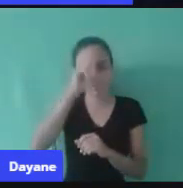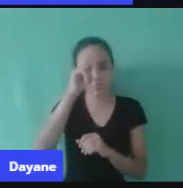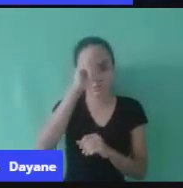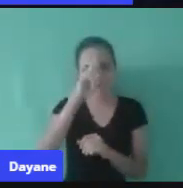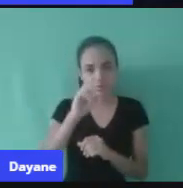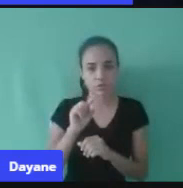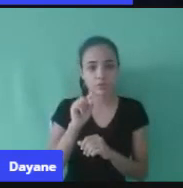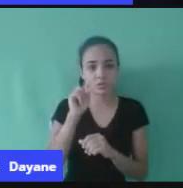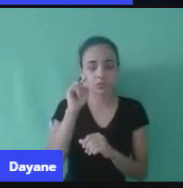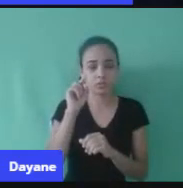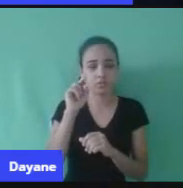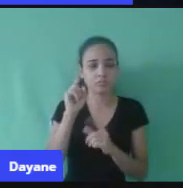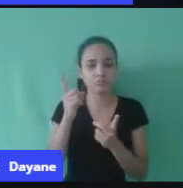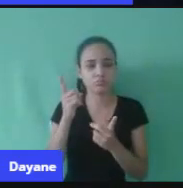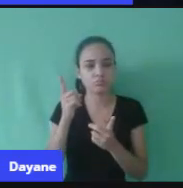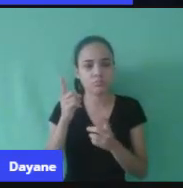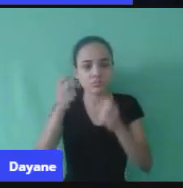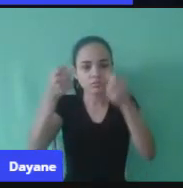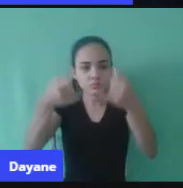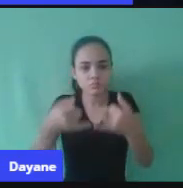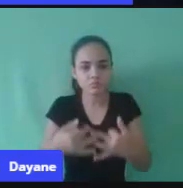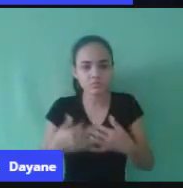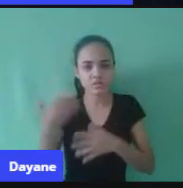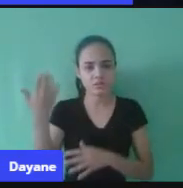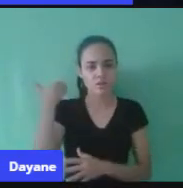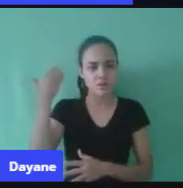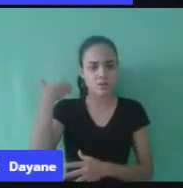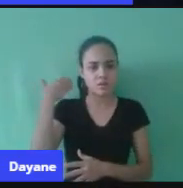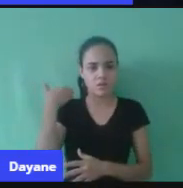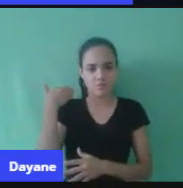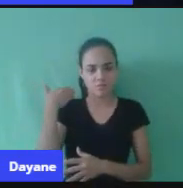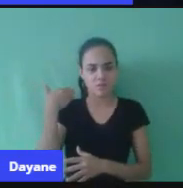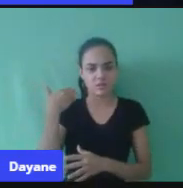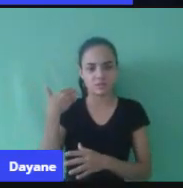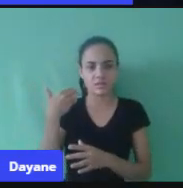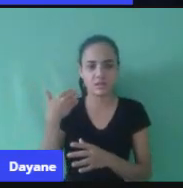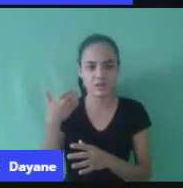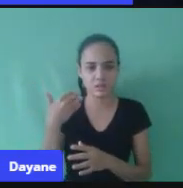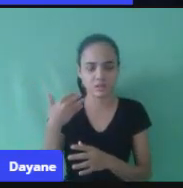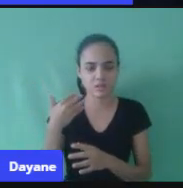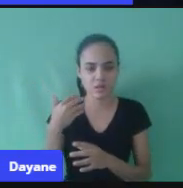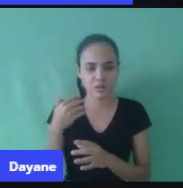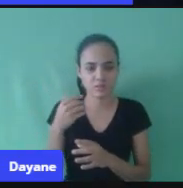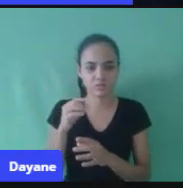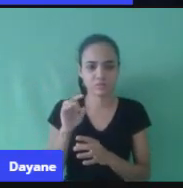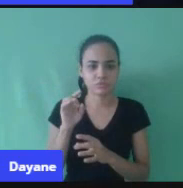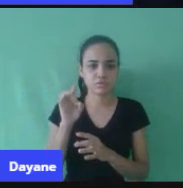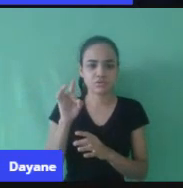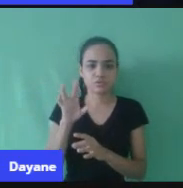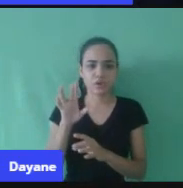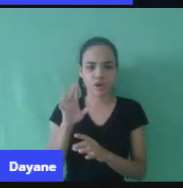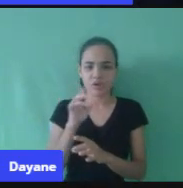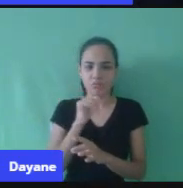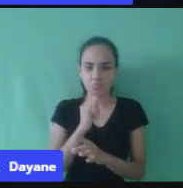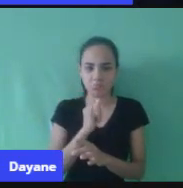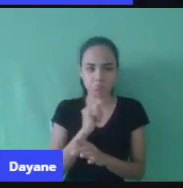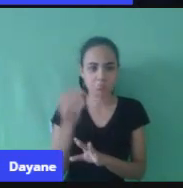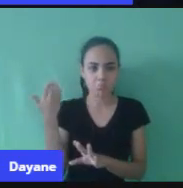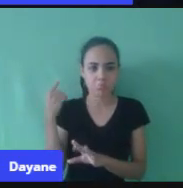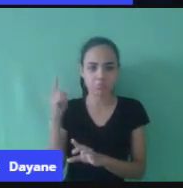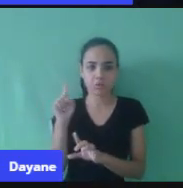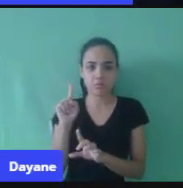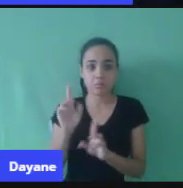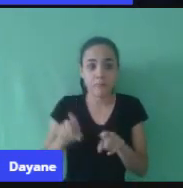nós dissemos, mas que ela tem uma interface com outras disciplinas. A literatura